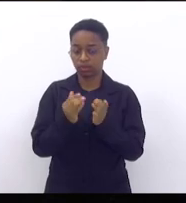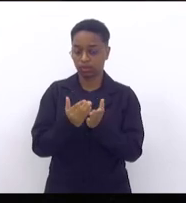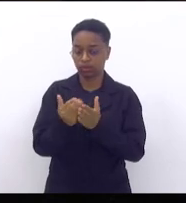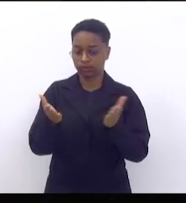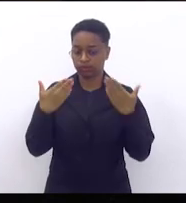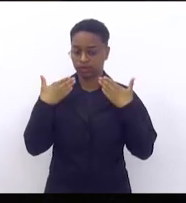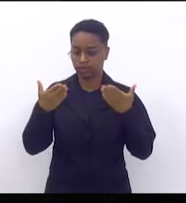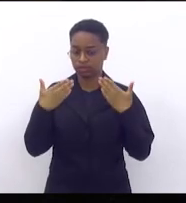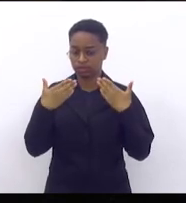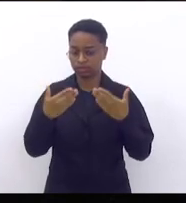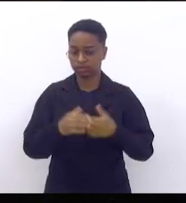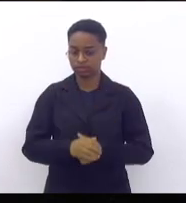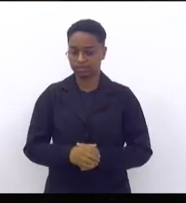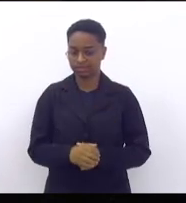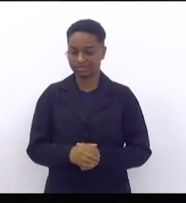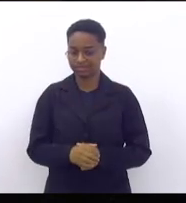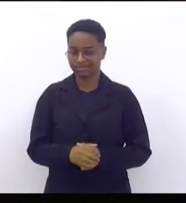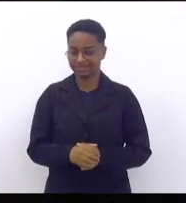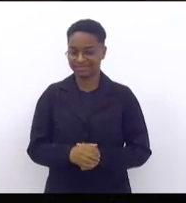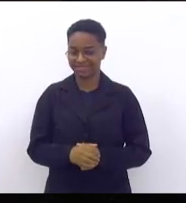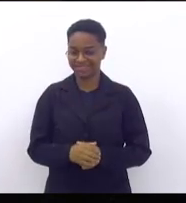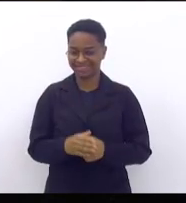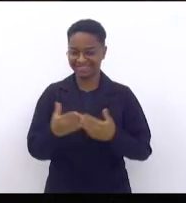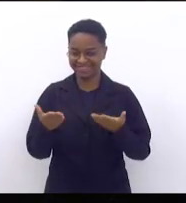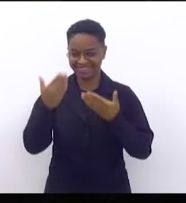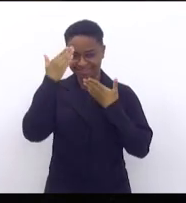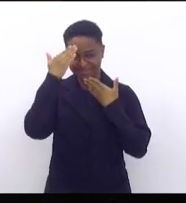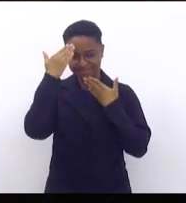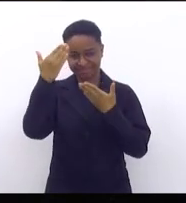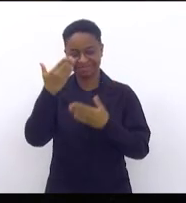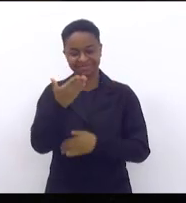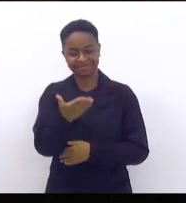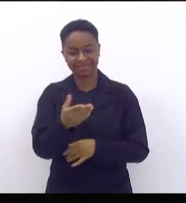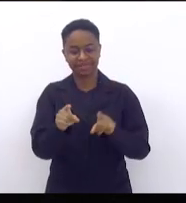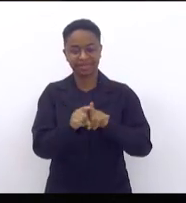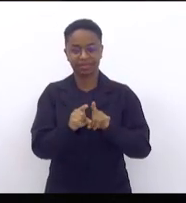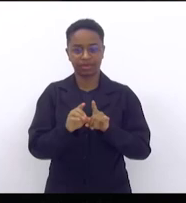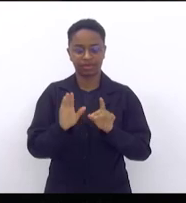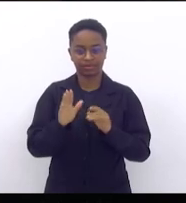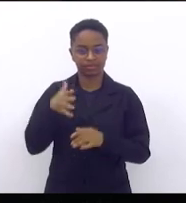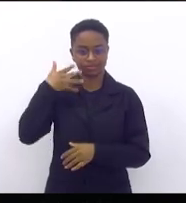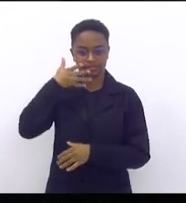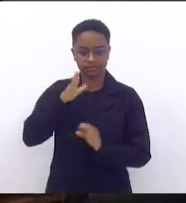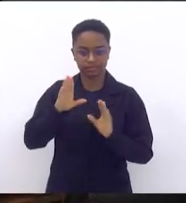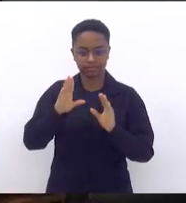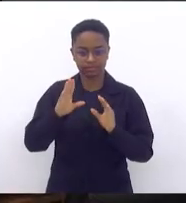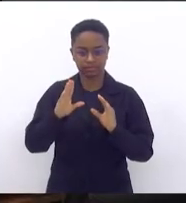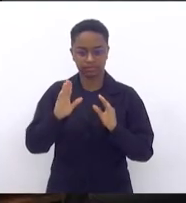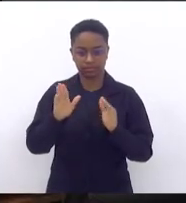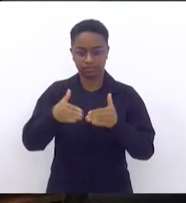presidente. Então, agradeço a Vossa Excelência e encerro o meu discurso.